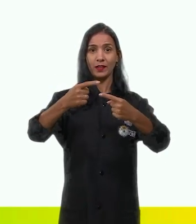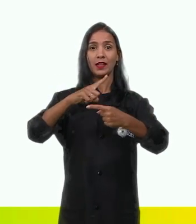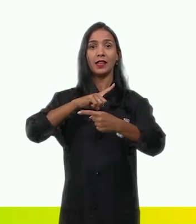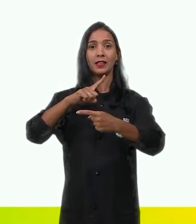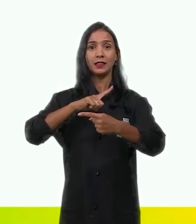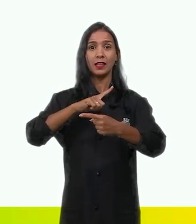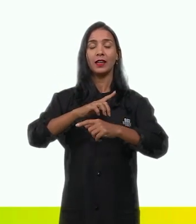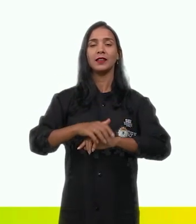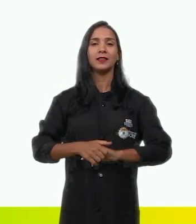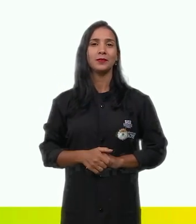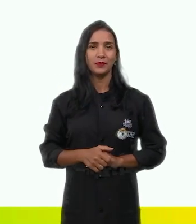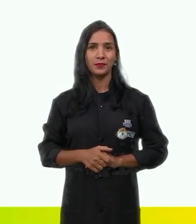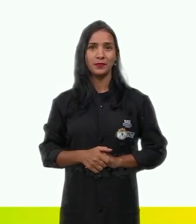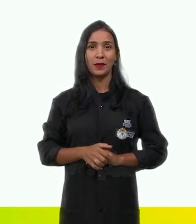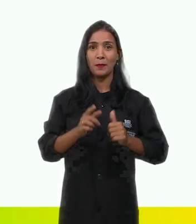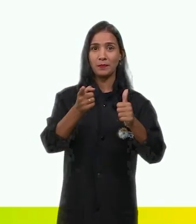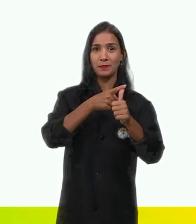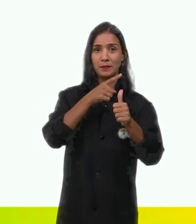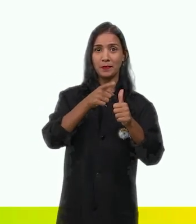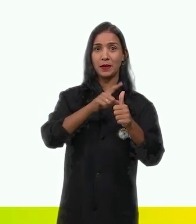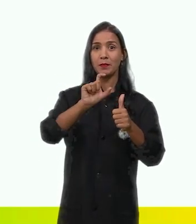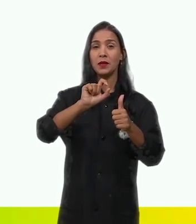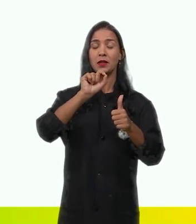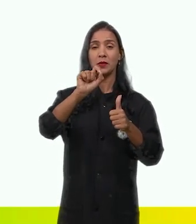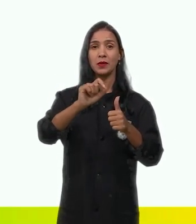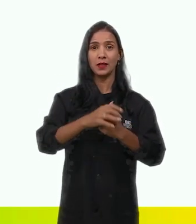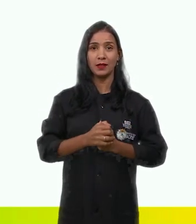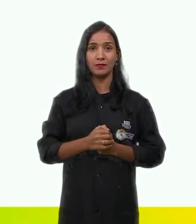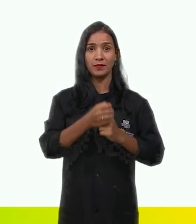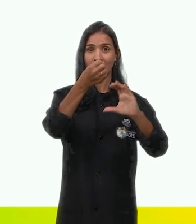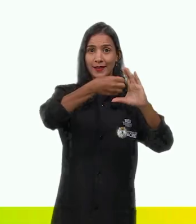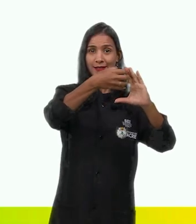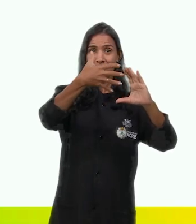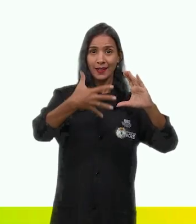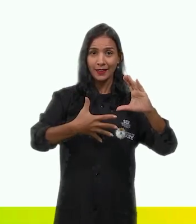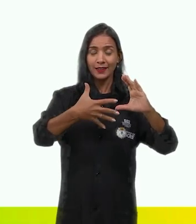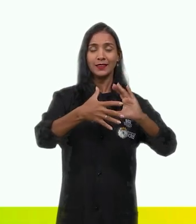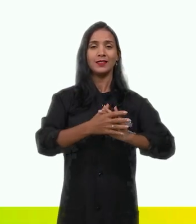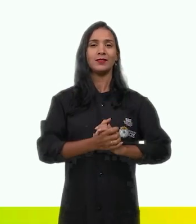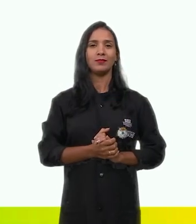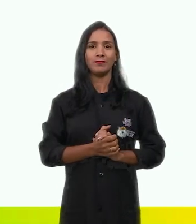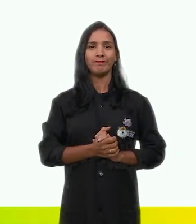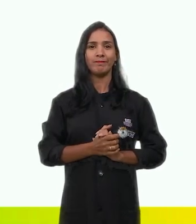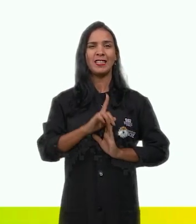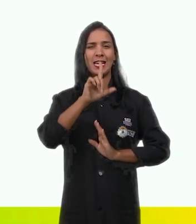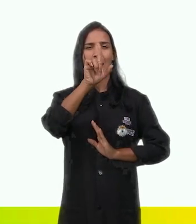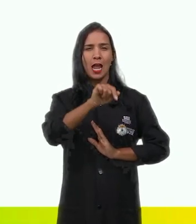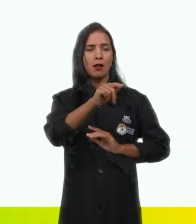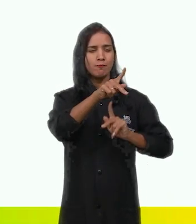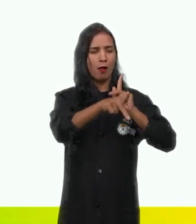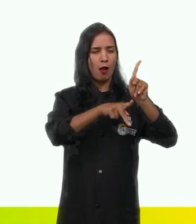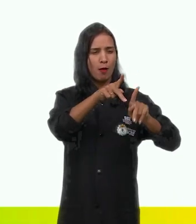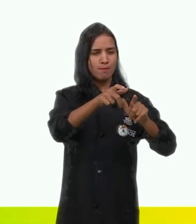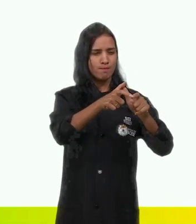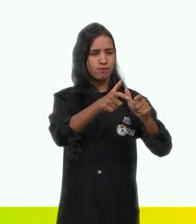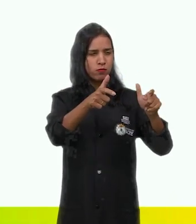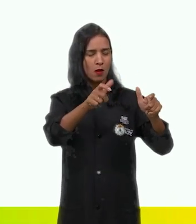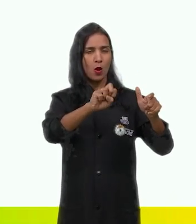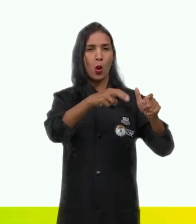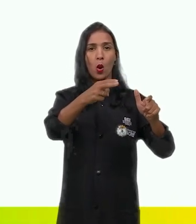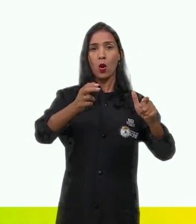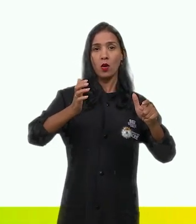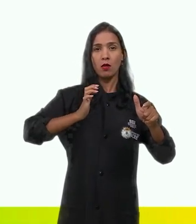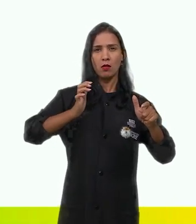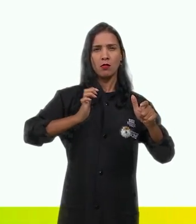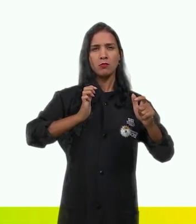fases? Em primeiro lugar, sintomas. Então nós temos aí uma insatisfação crescente da classe média, crise